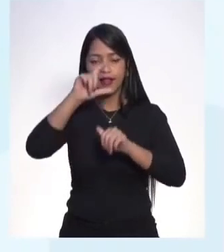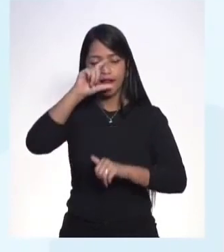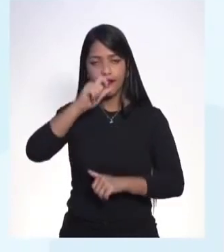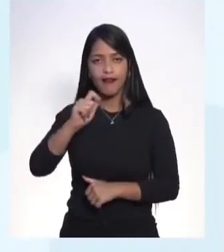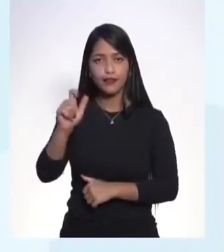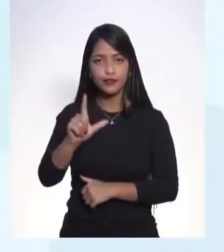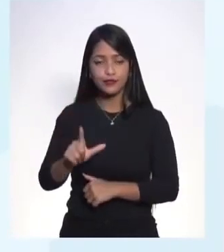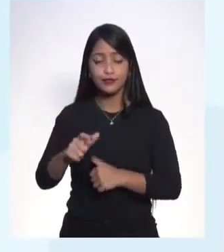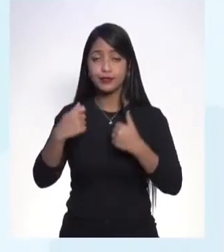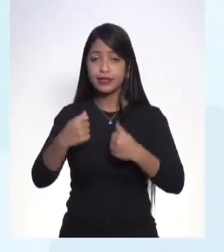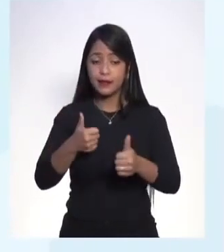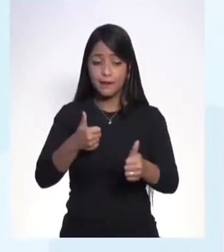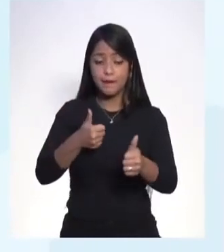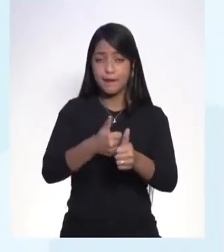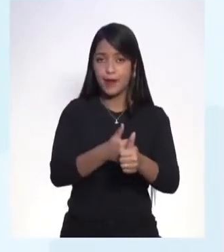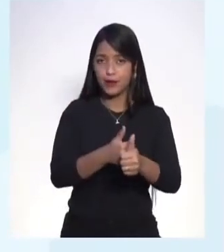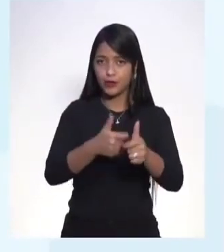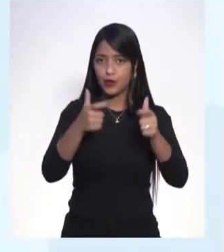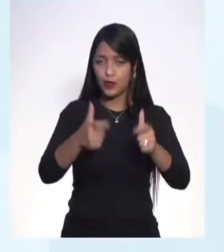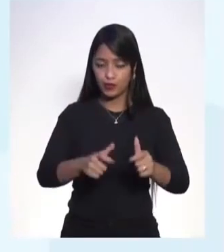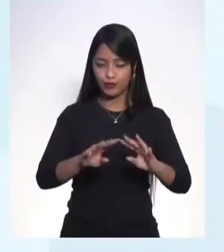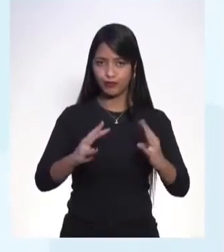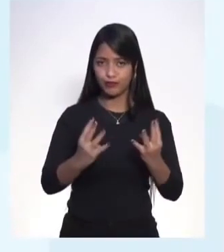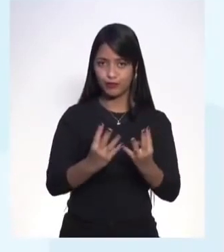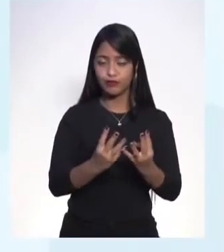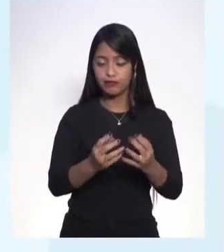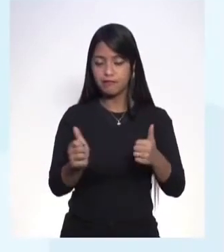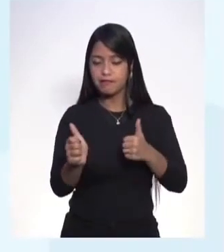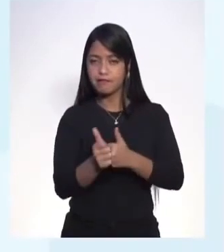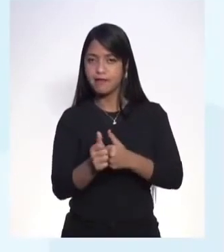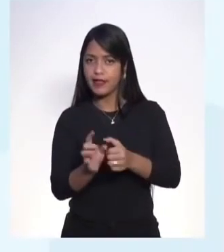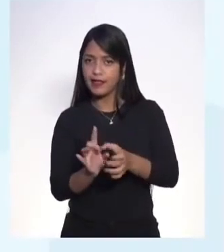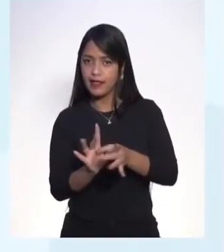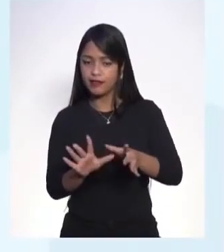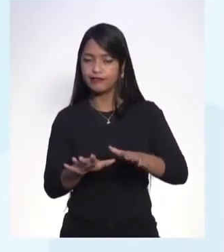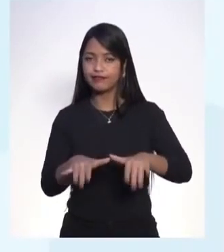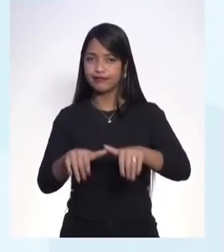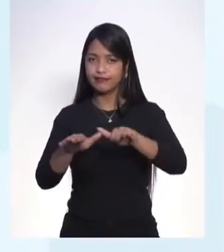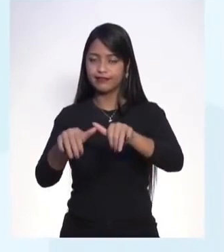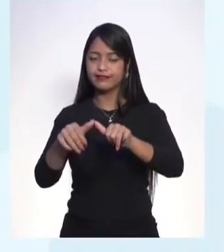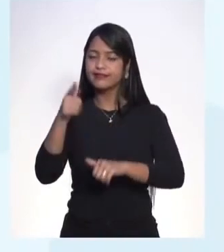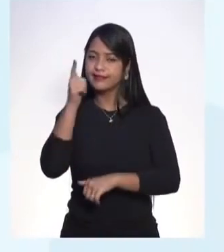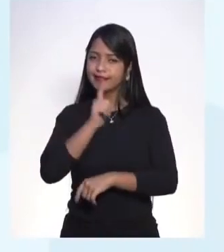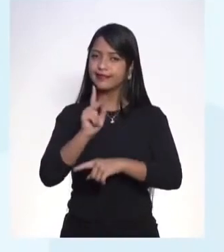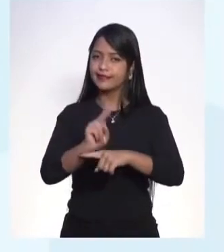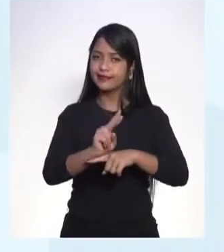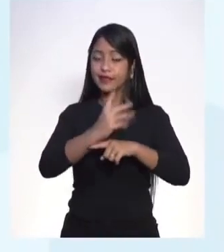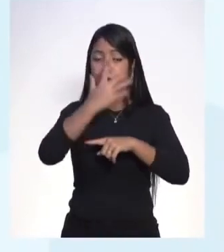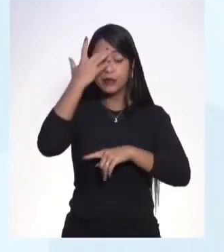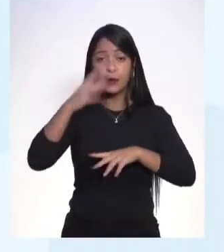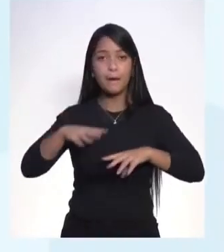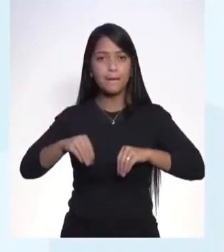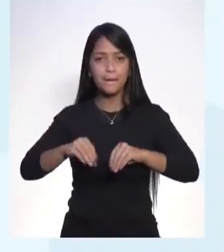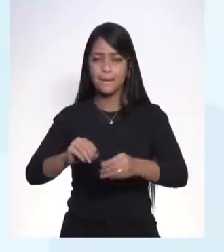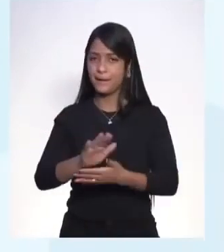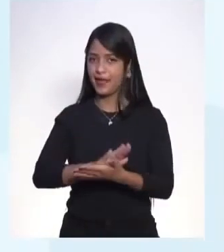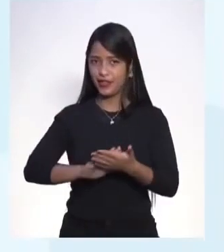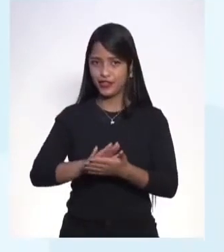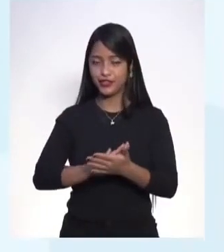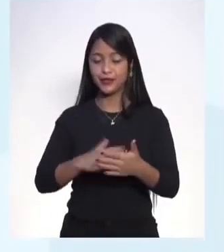próximo possível do local de soltura, em um espaço mais preservado e sem interferência de pessoas.